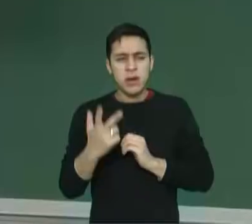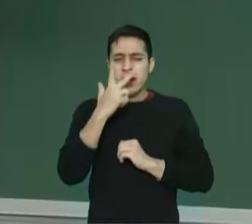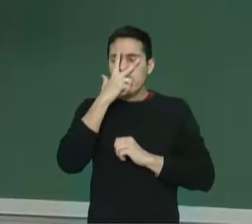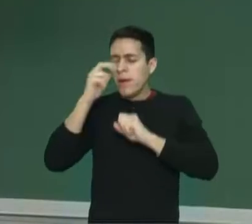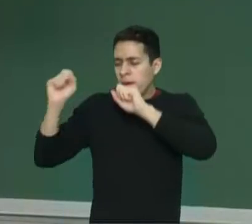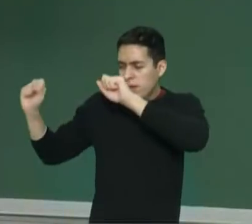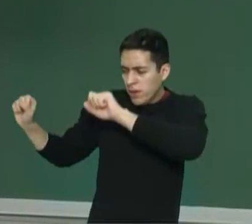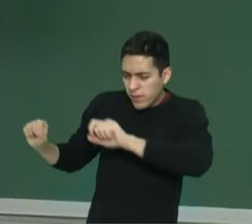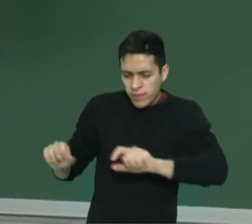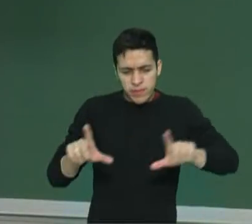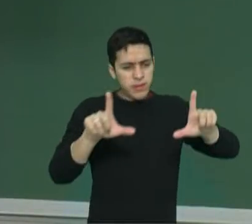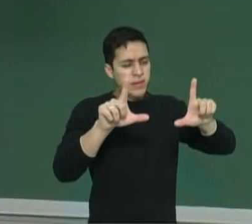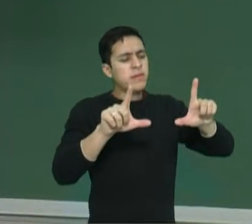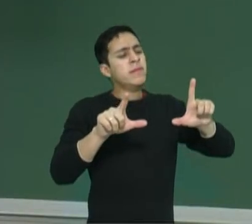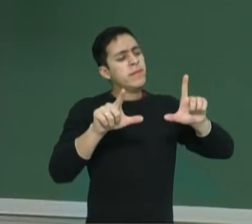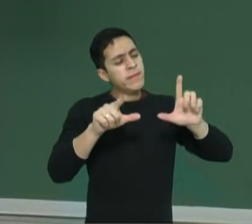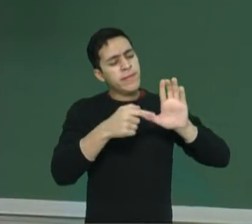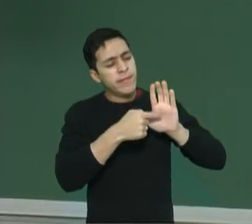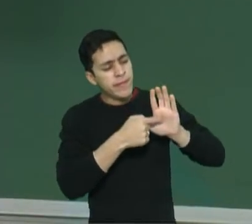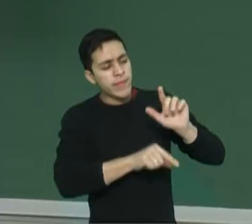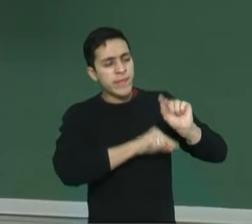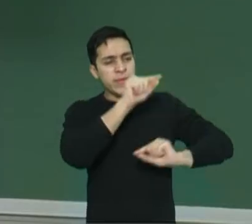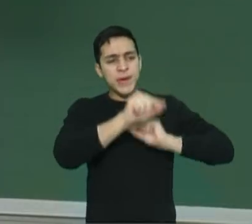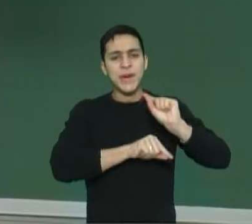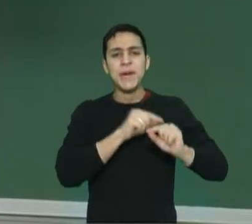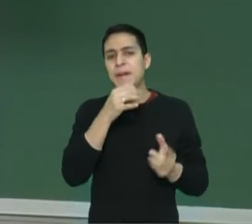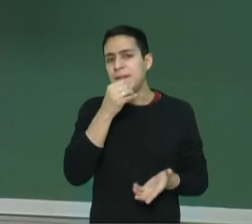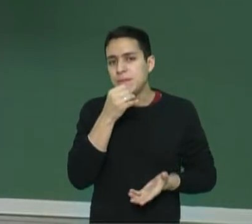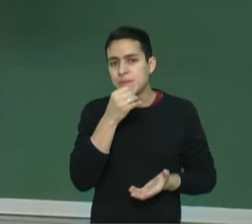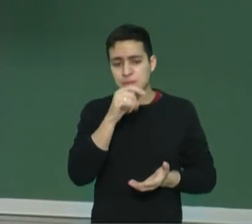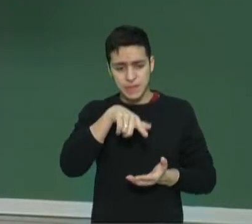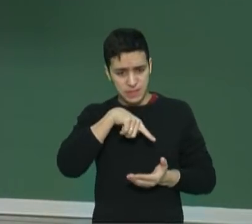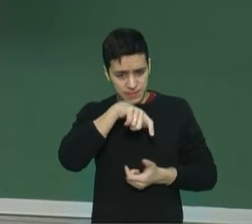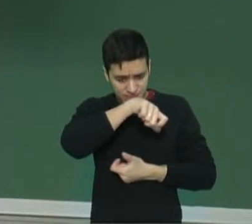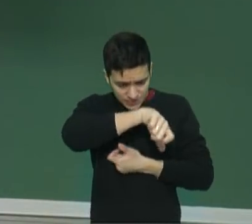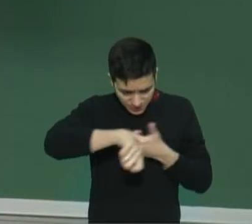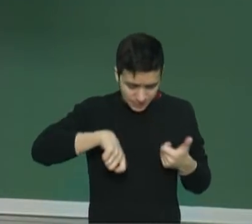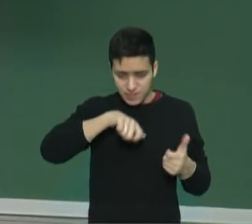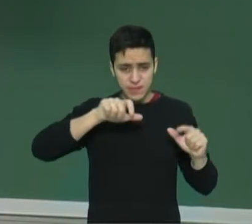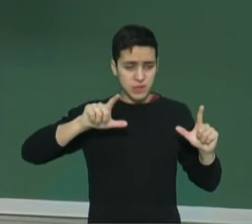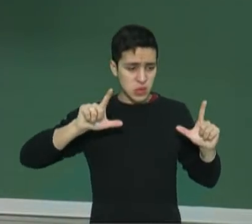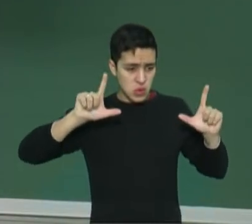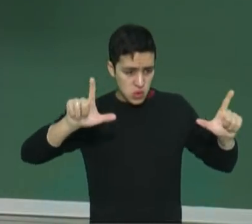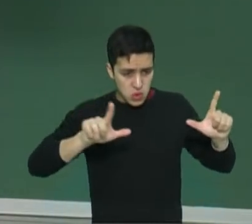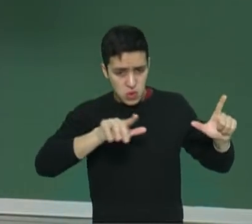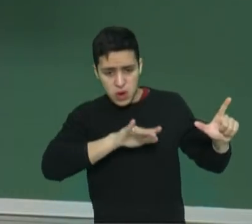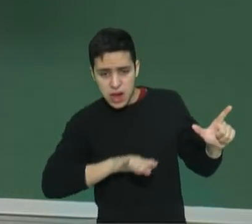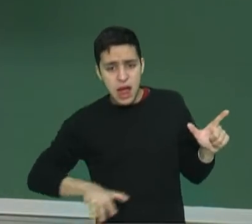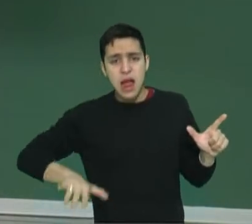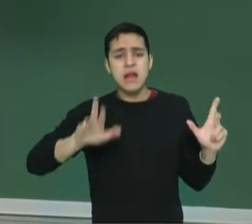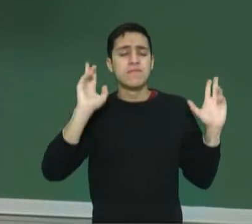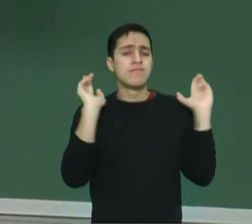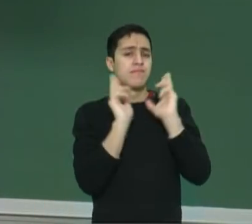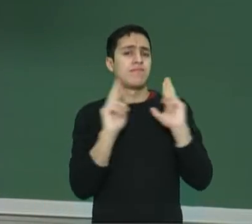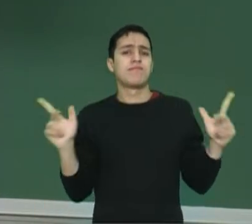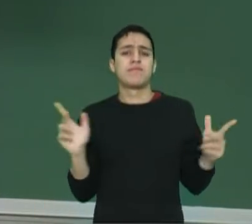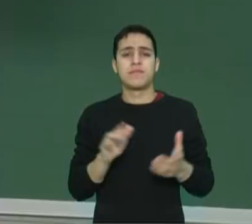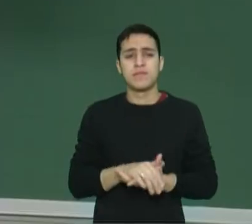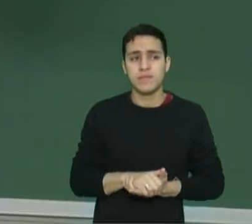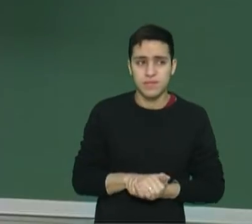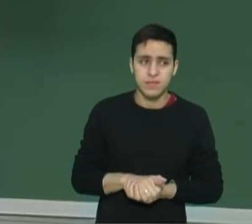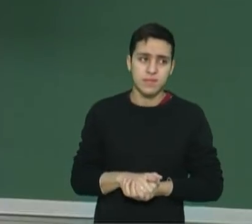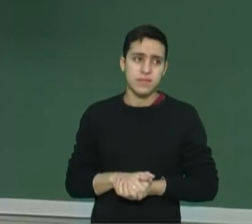imagem estivesse lhe transmitindo que há uma mudança de cenário, há uma nova forma de